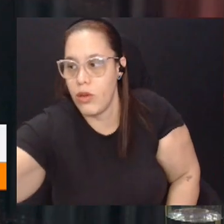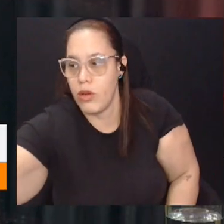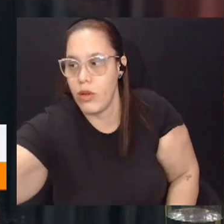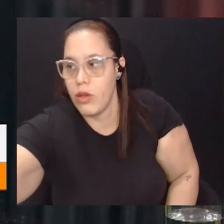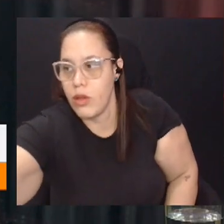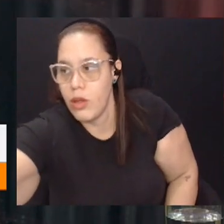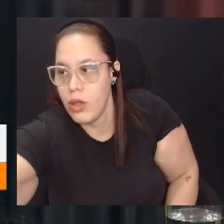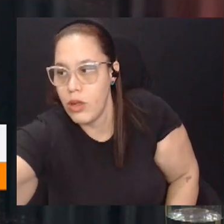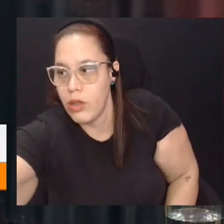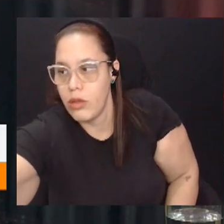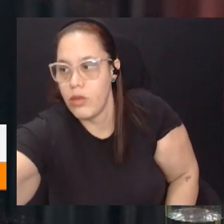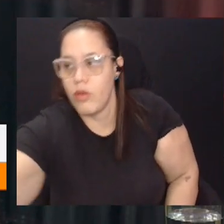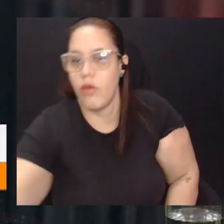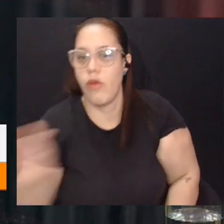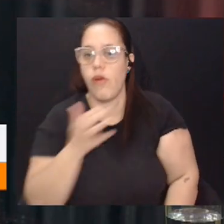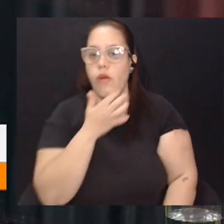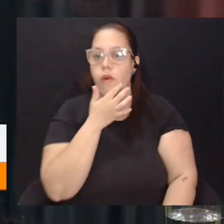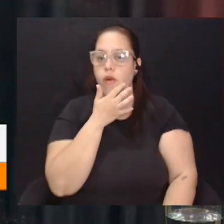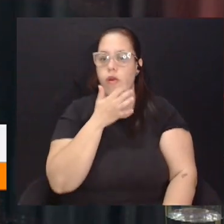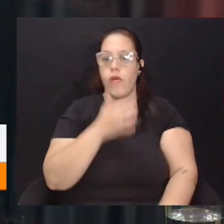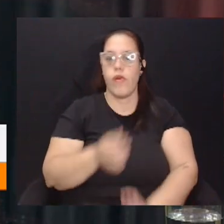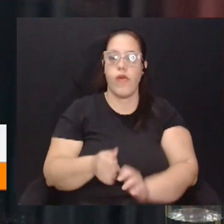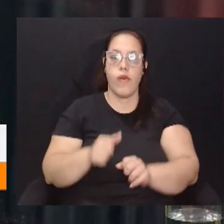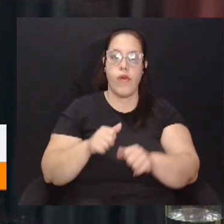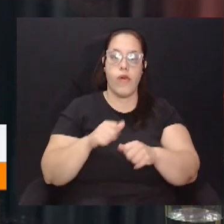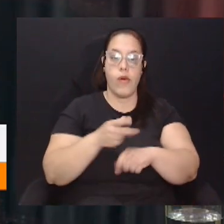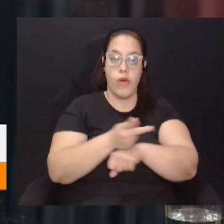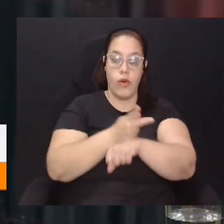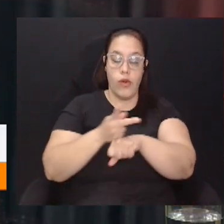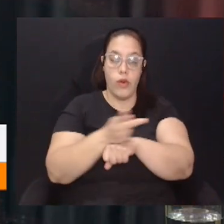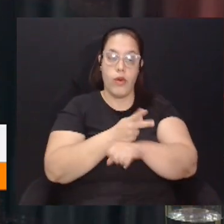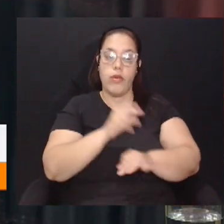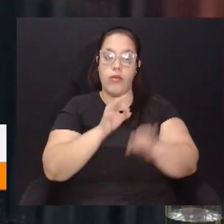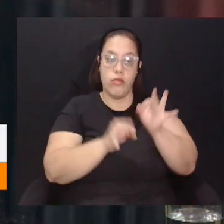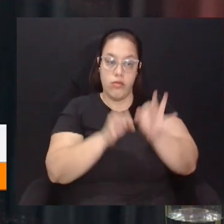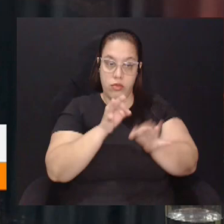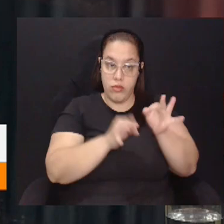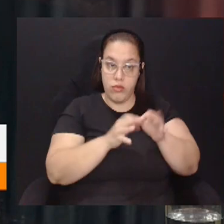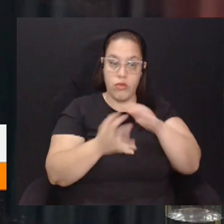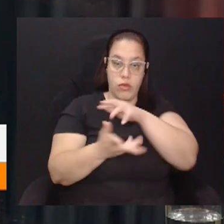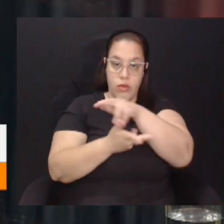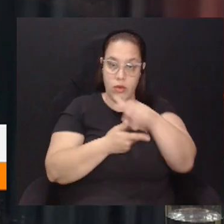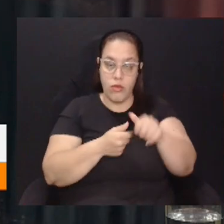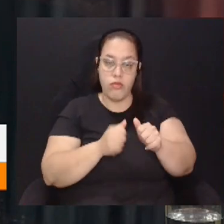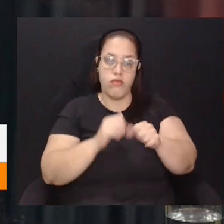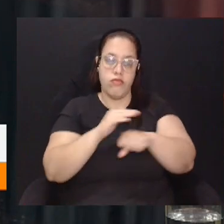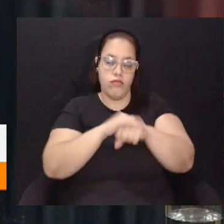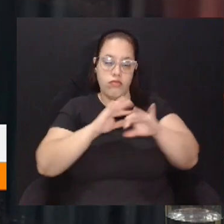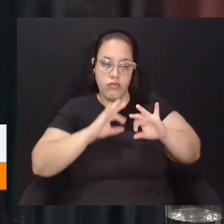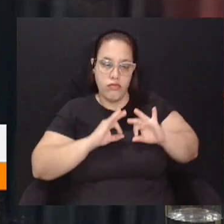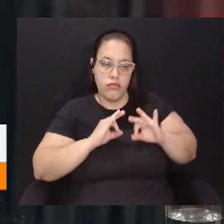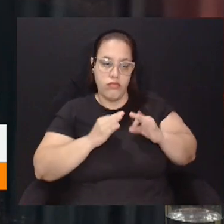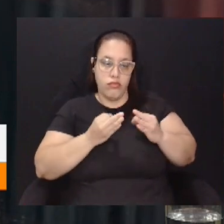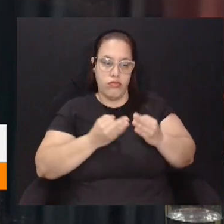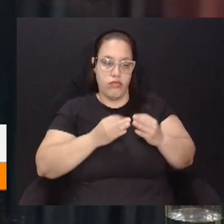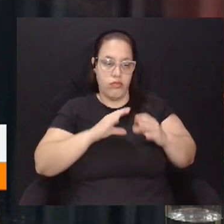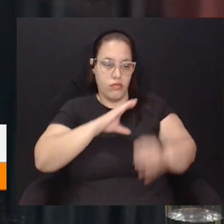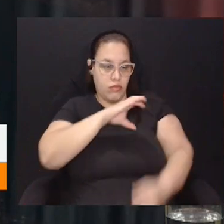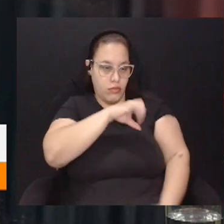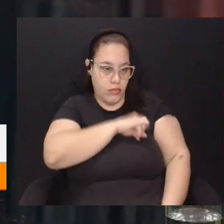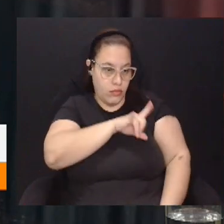procurem um mundo melhor, procurem um mundo de justiça, um mundo mais fraterno. Esse é o segredo, né,